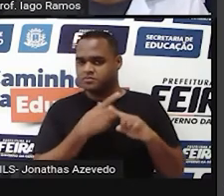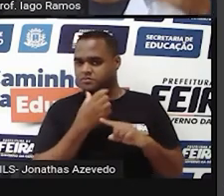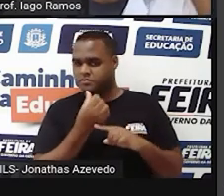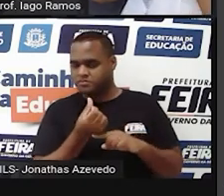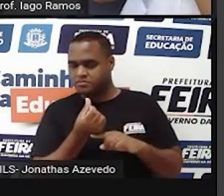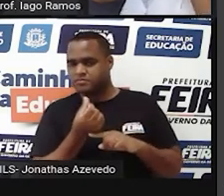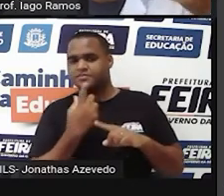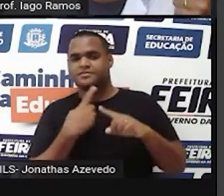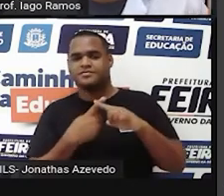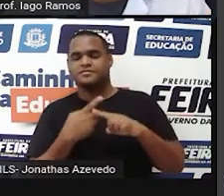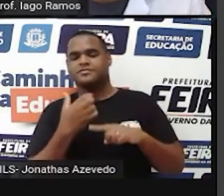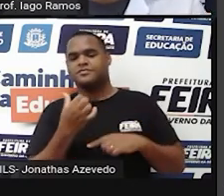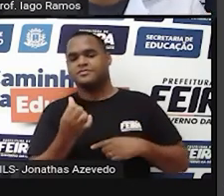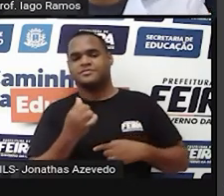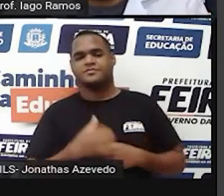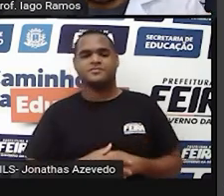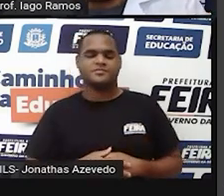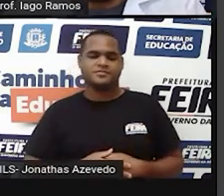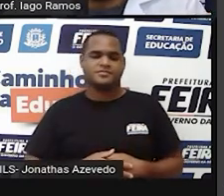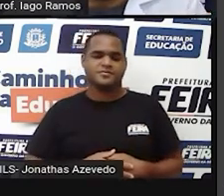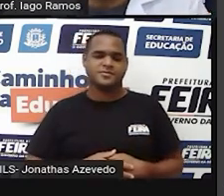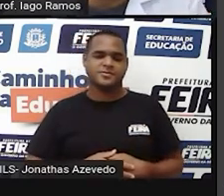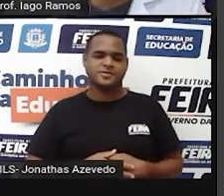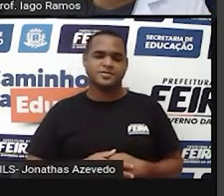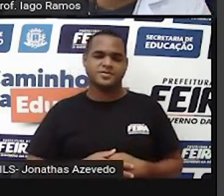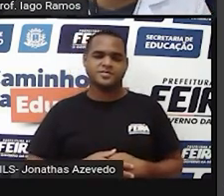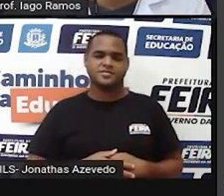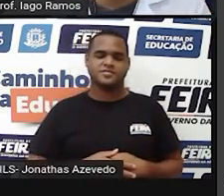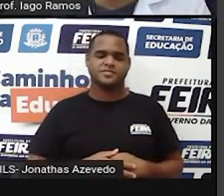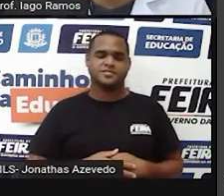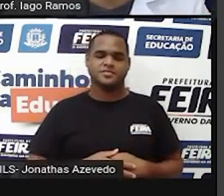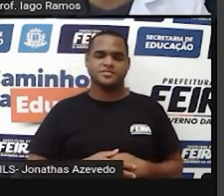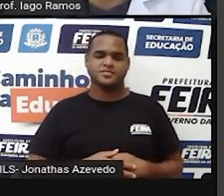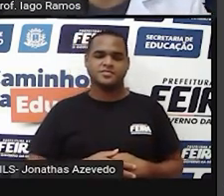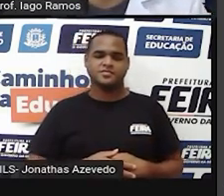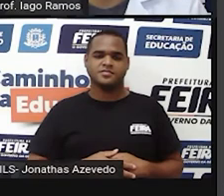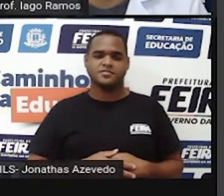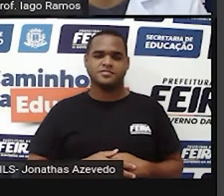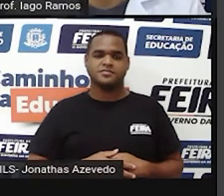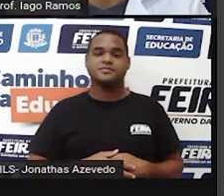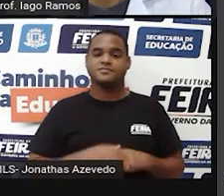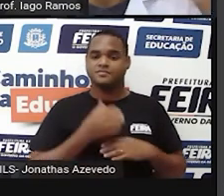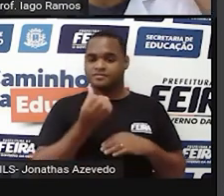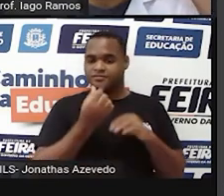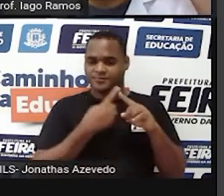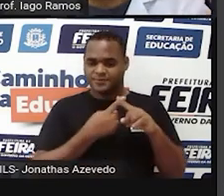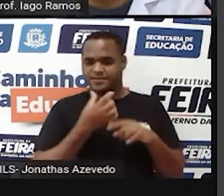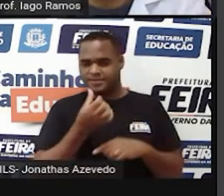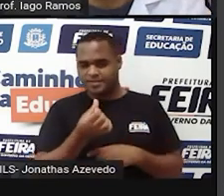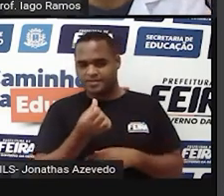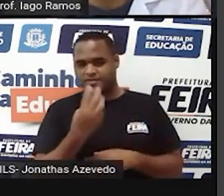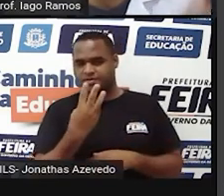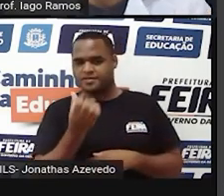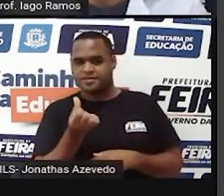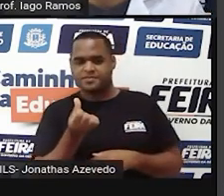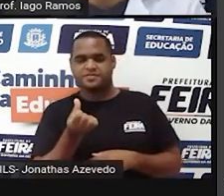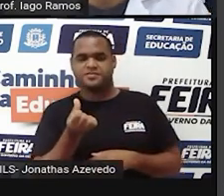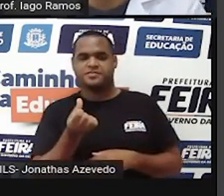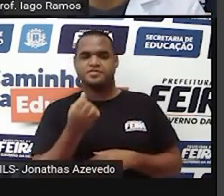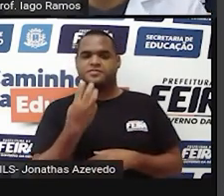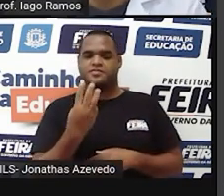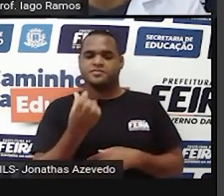6 para largura, um 6 para altura. Fazendo essa continha, 6 vezes 6, né? Tá a boadazinha,